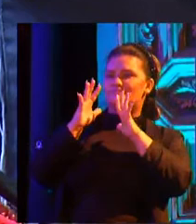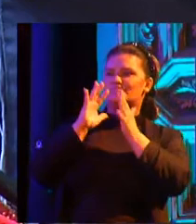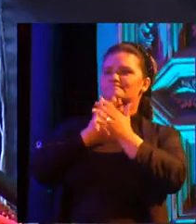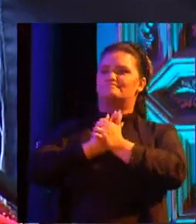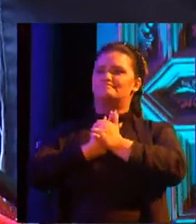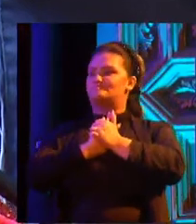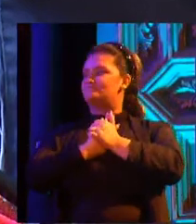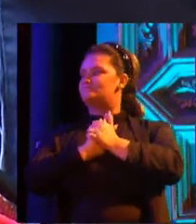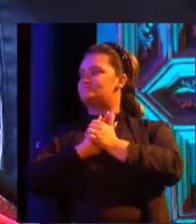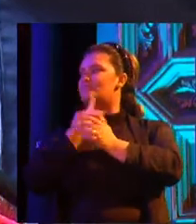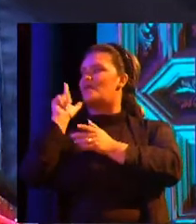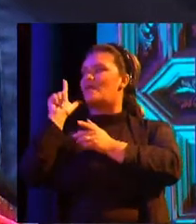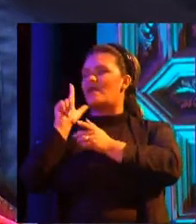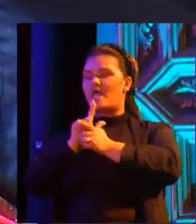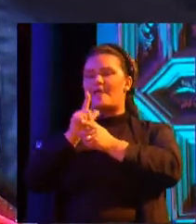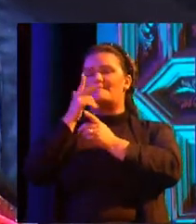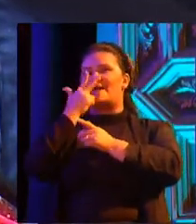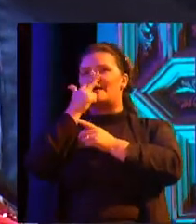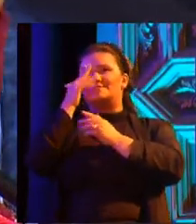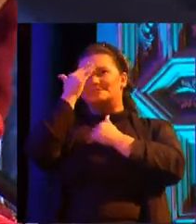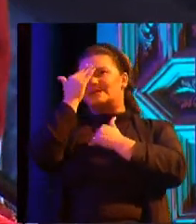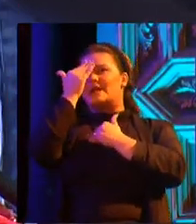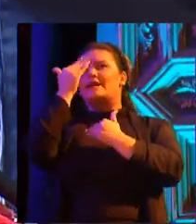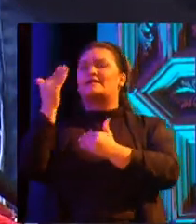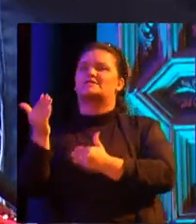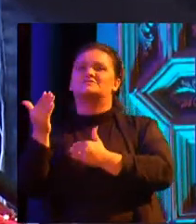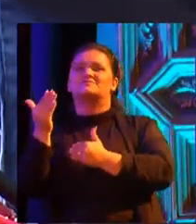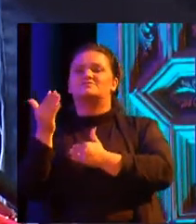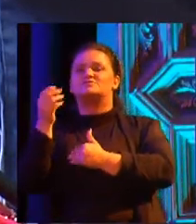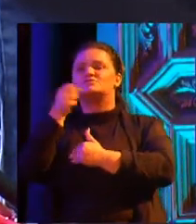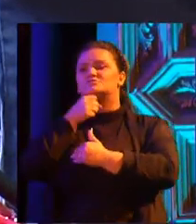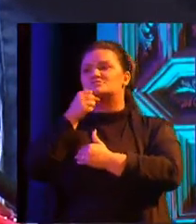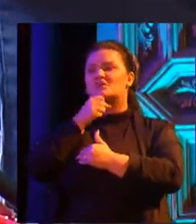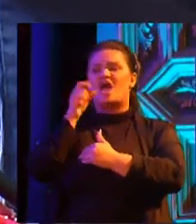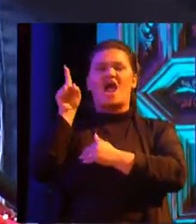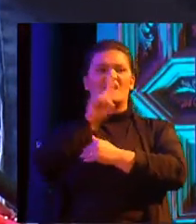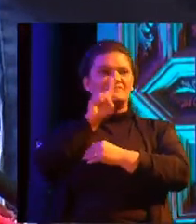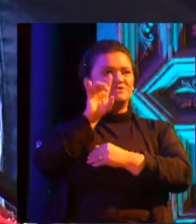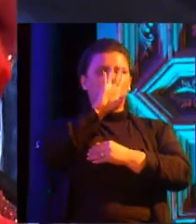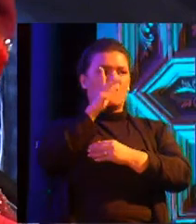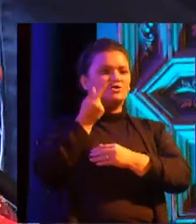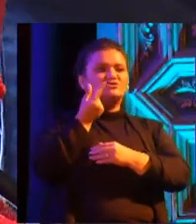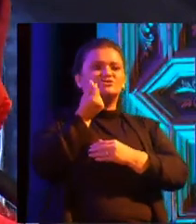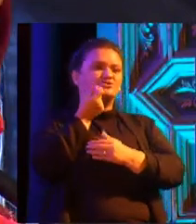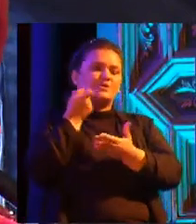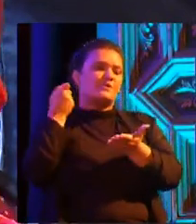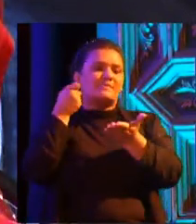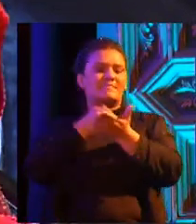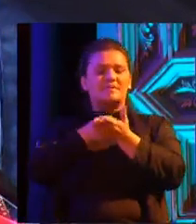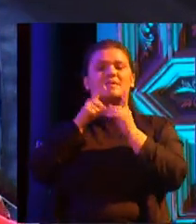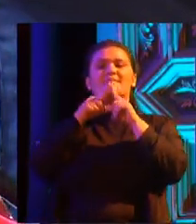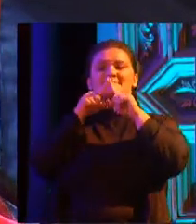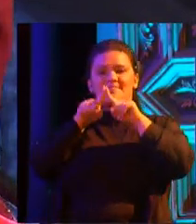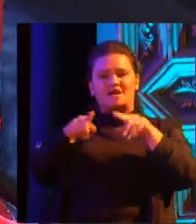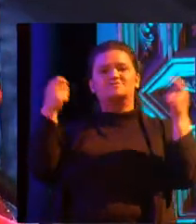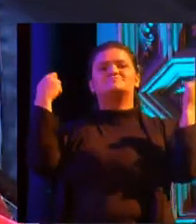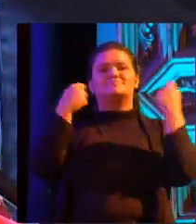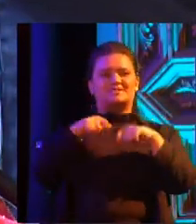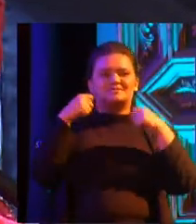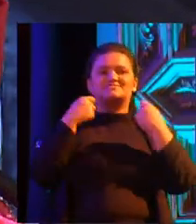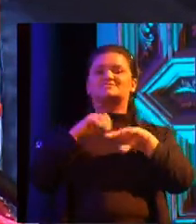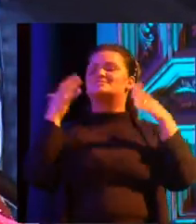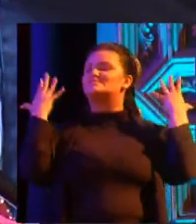é a gratificação daquele cantor. Muitas vezes até nem é o dinheiro, mas ele quer ser aplaudido.